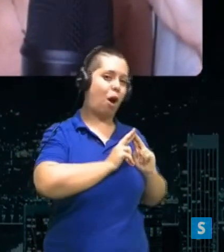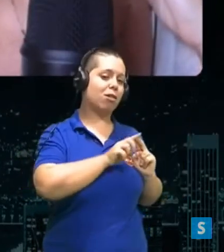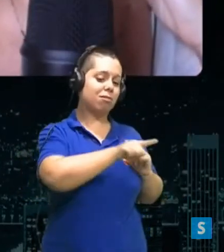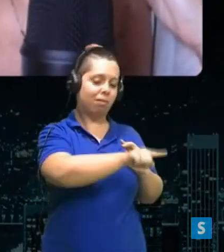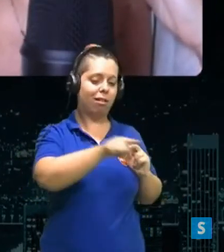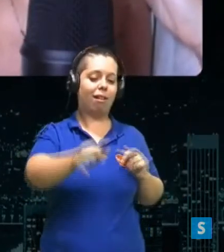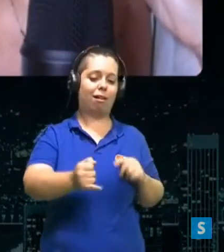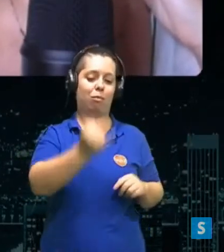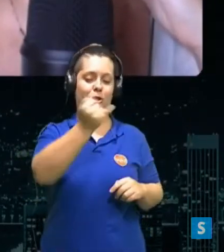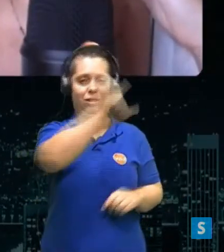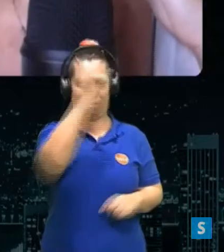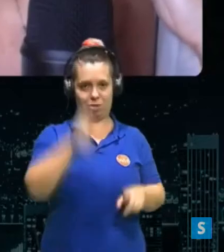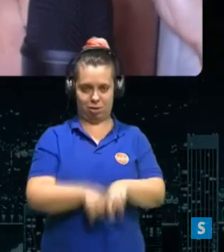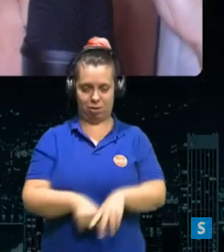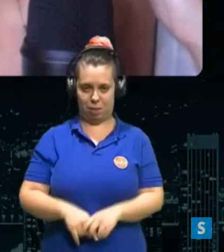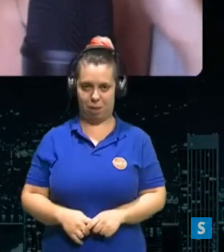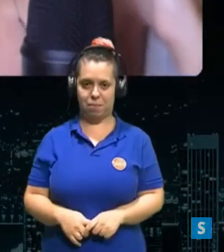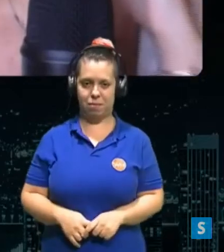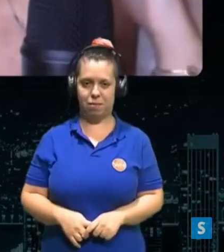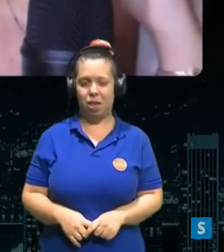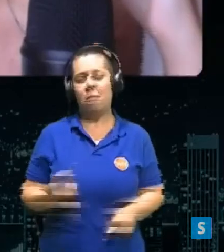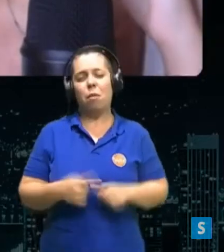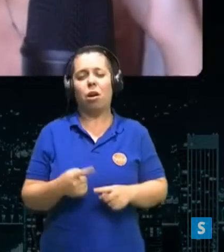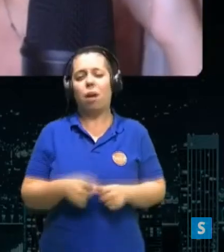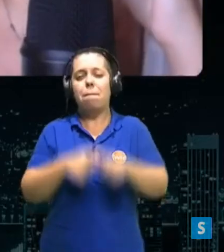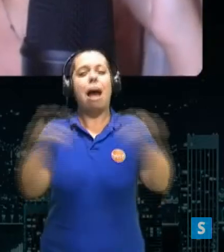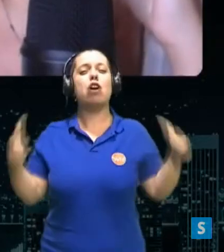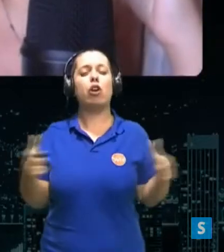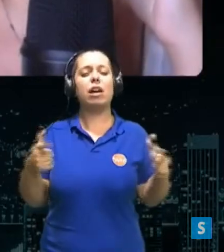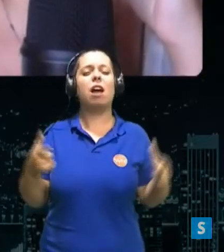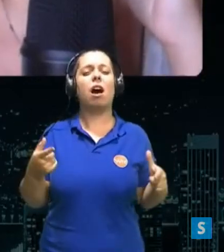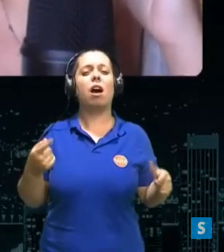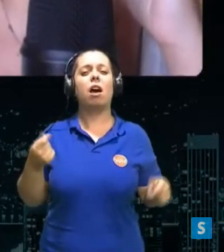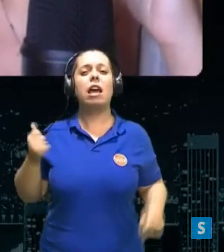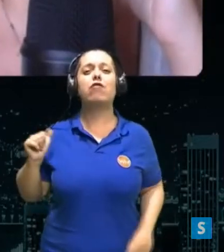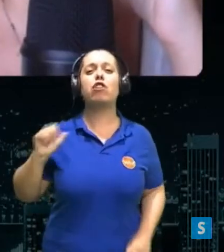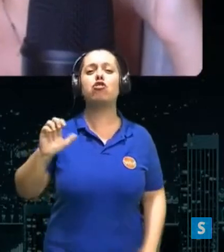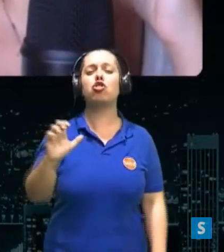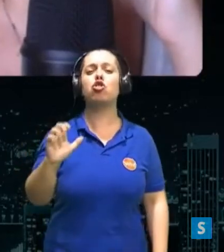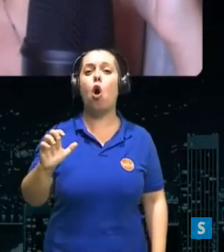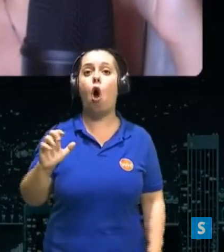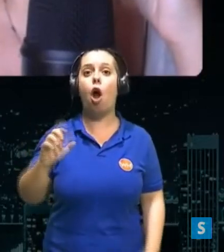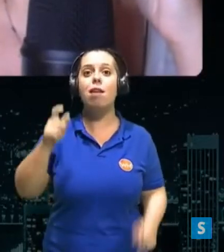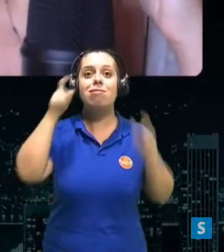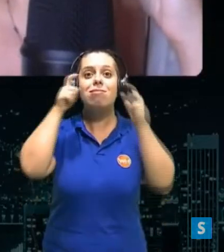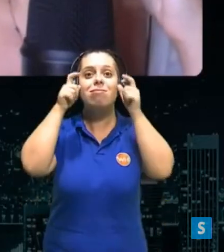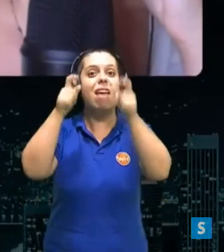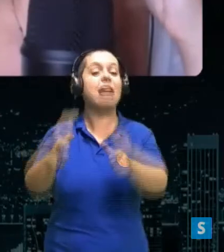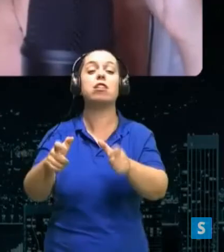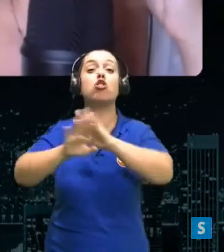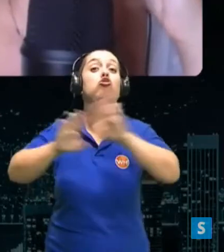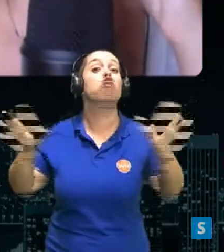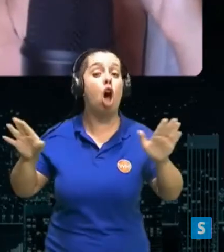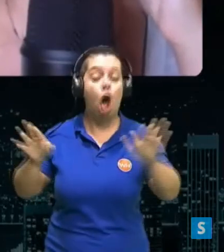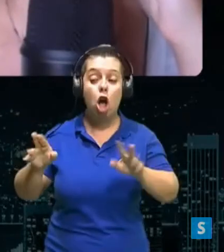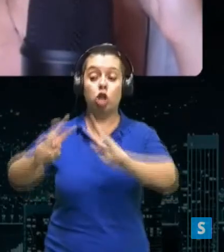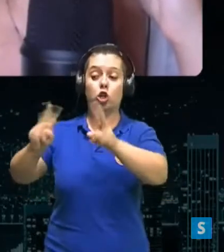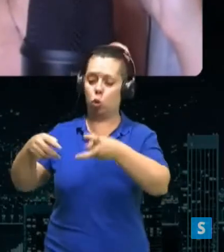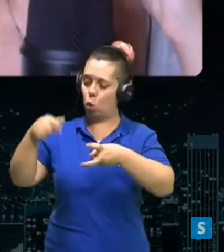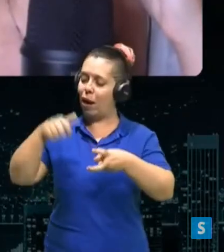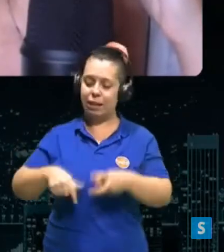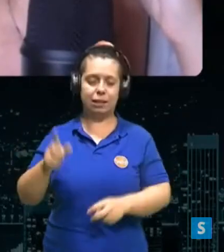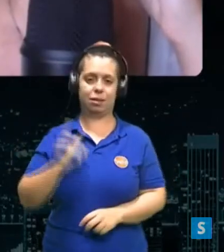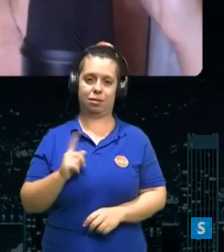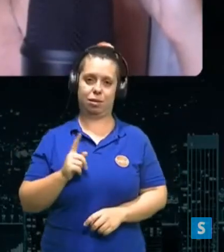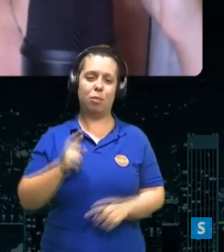grandes investidores a Ea filantropia só faz o bem pelo bem também mas o pessoal que nos